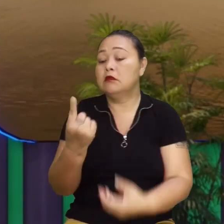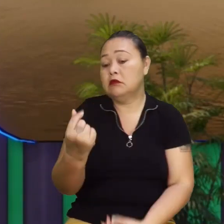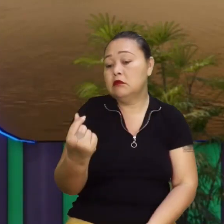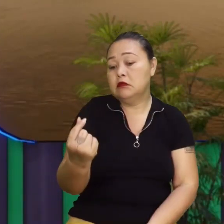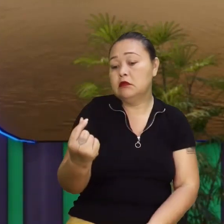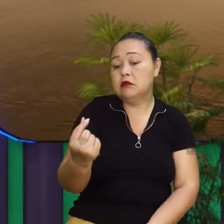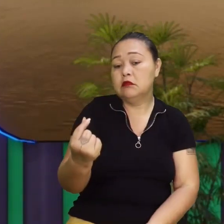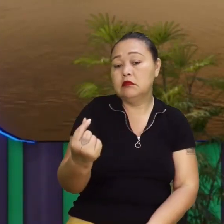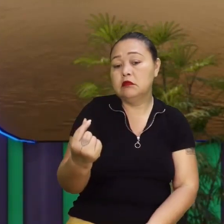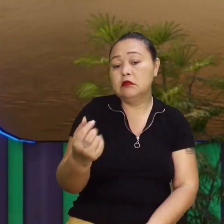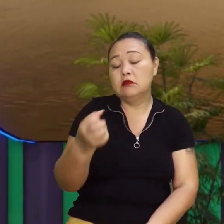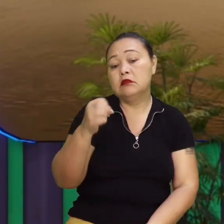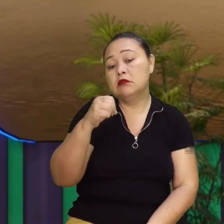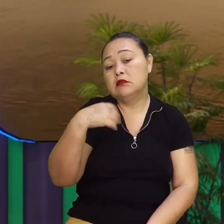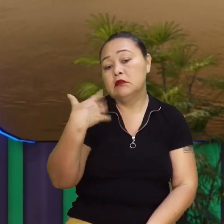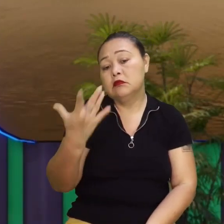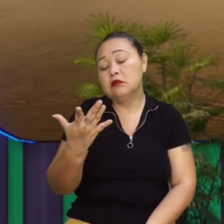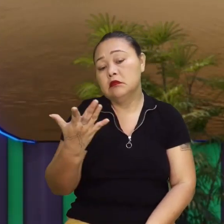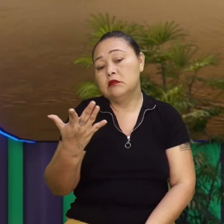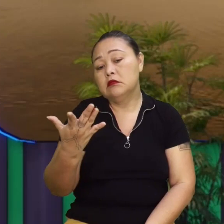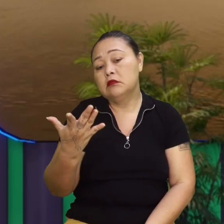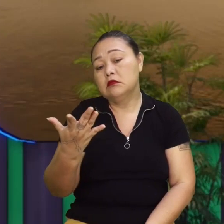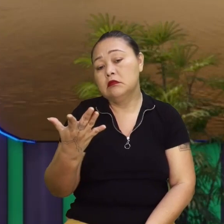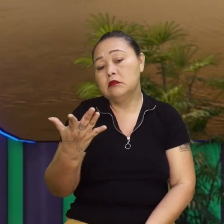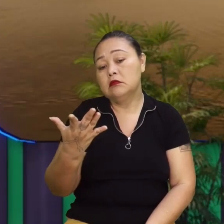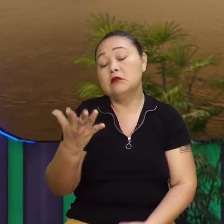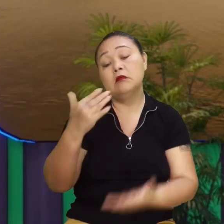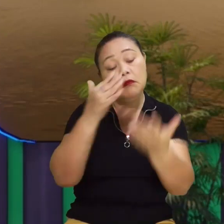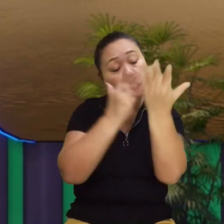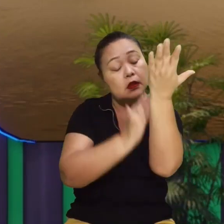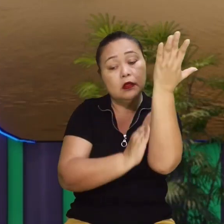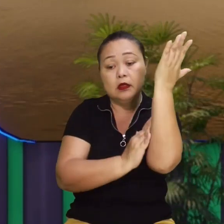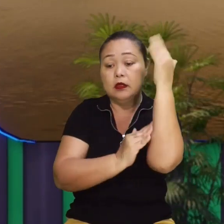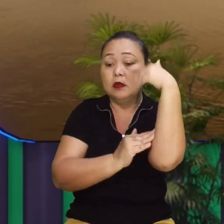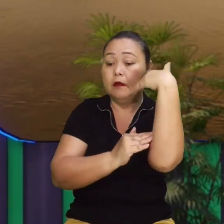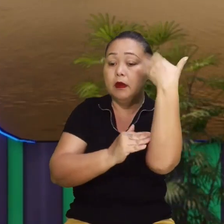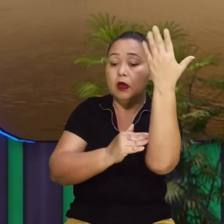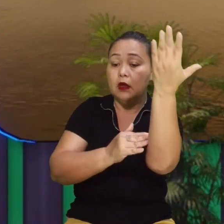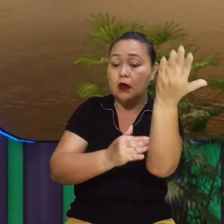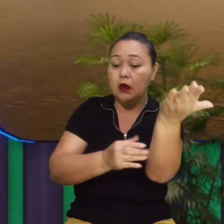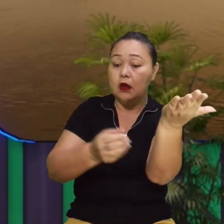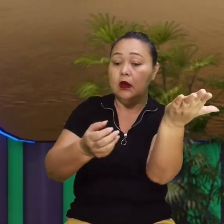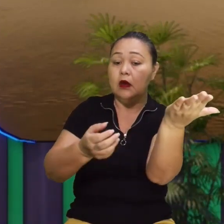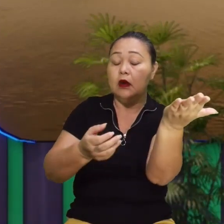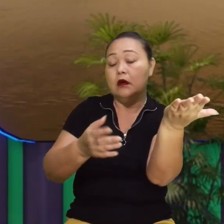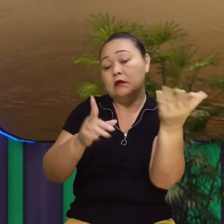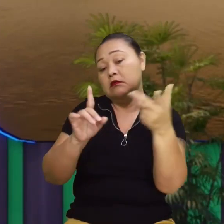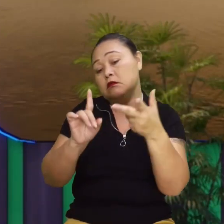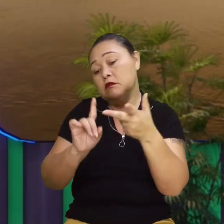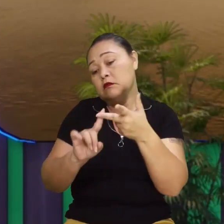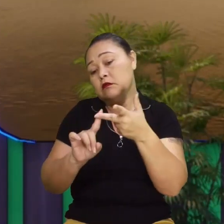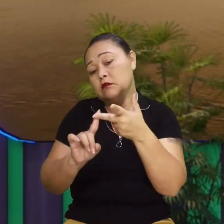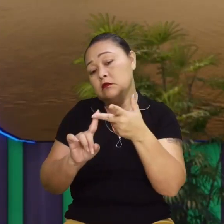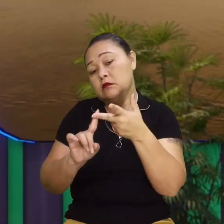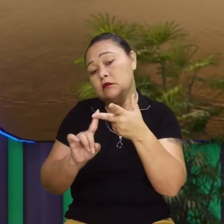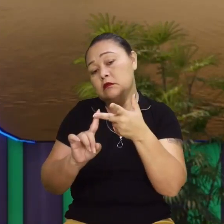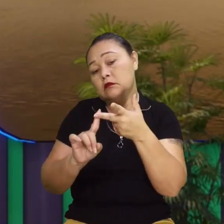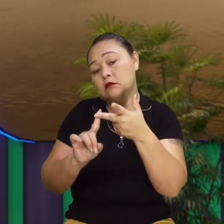Econômica seja por madeira seja por